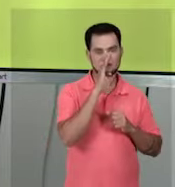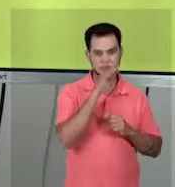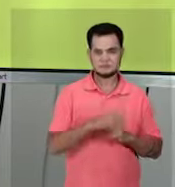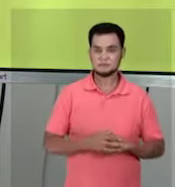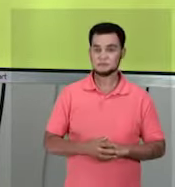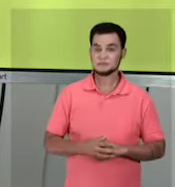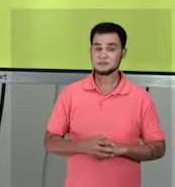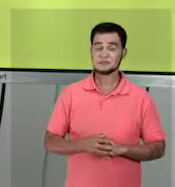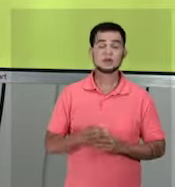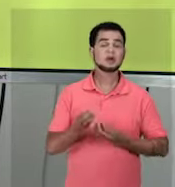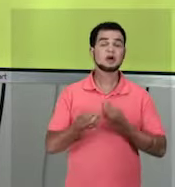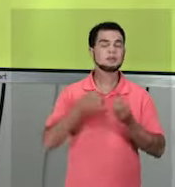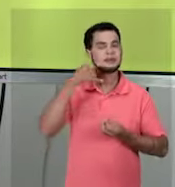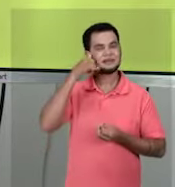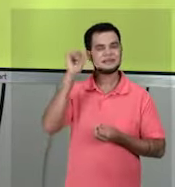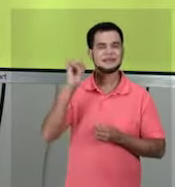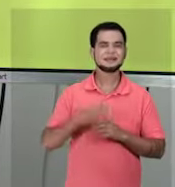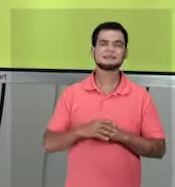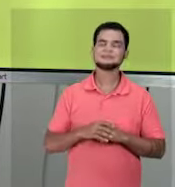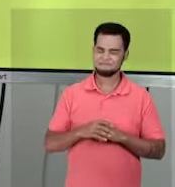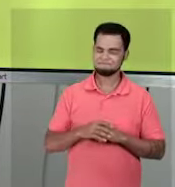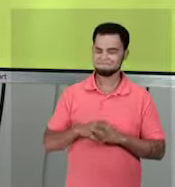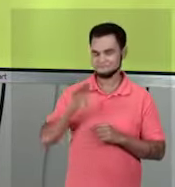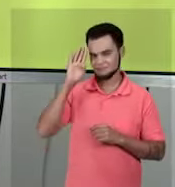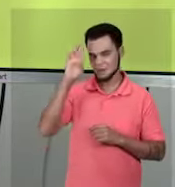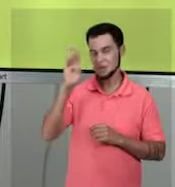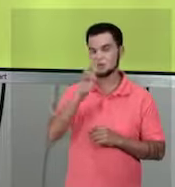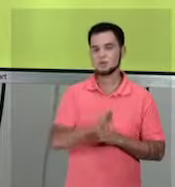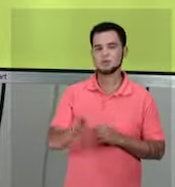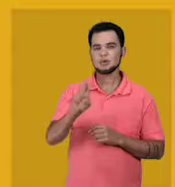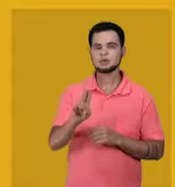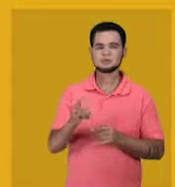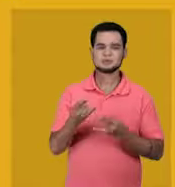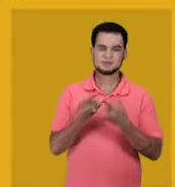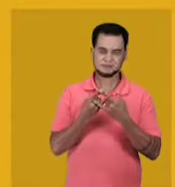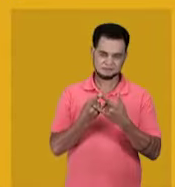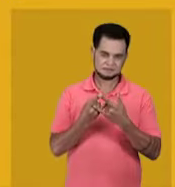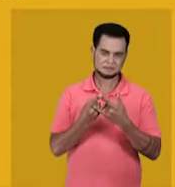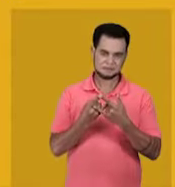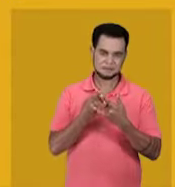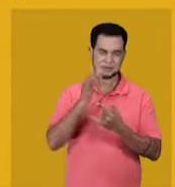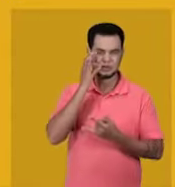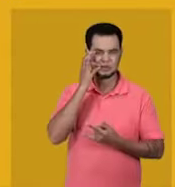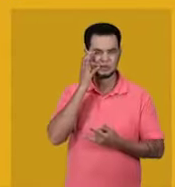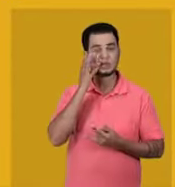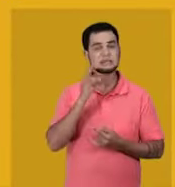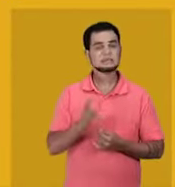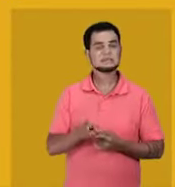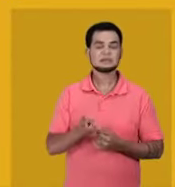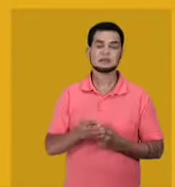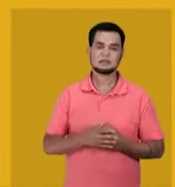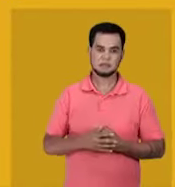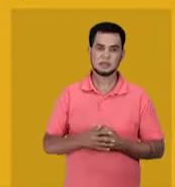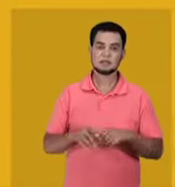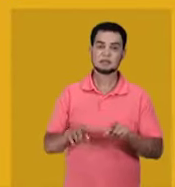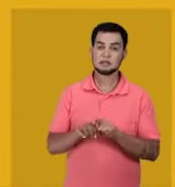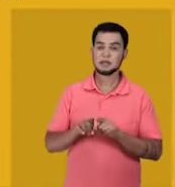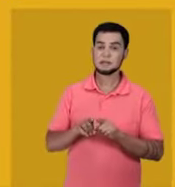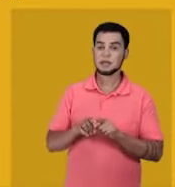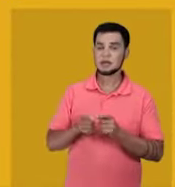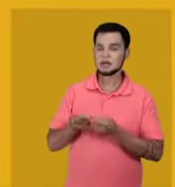Educação sexual, principalmente o uso de preservativos nas relações sexuais, além do controle de bancos de sangue